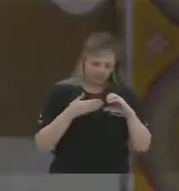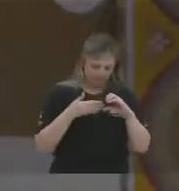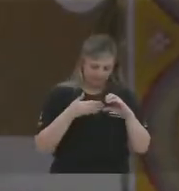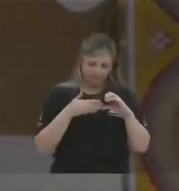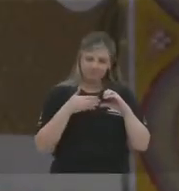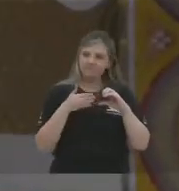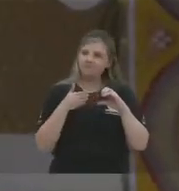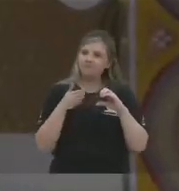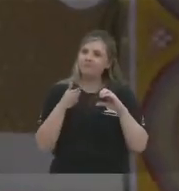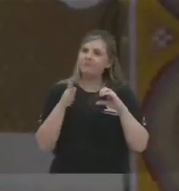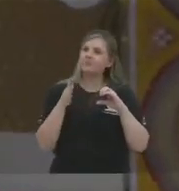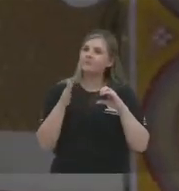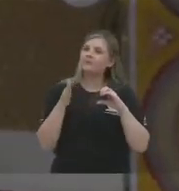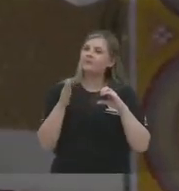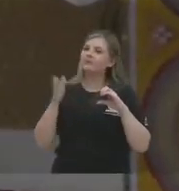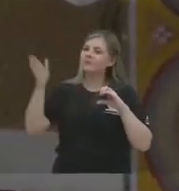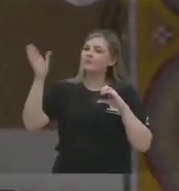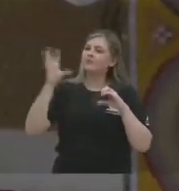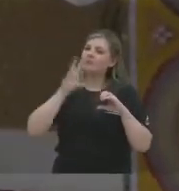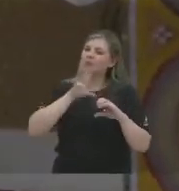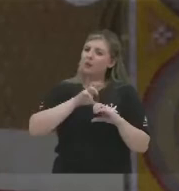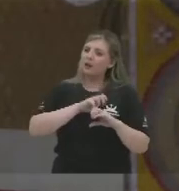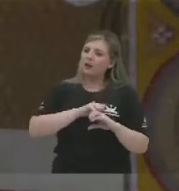esse amor renascerá.